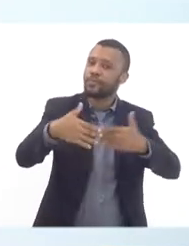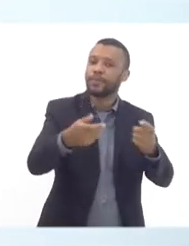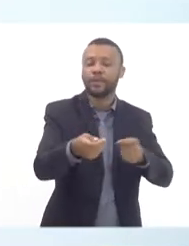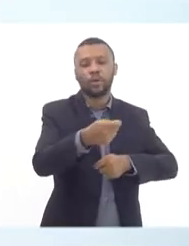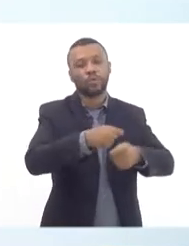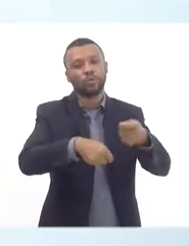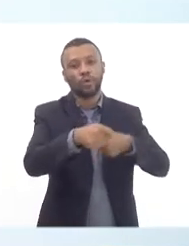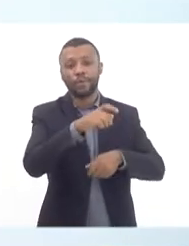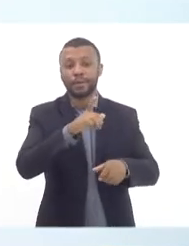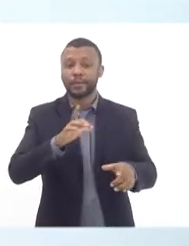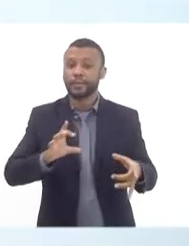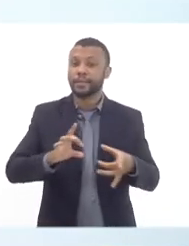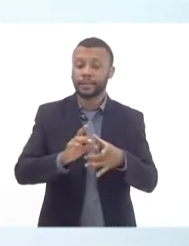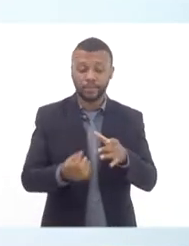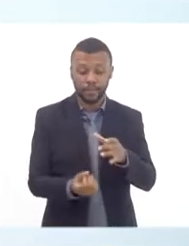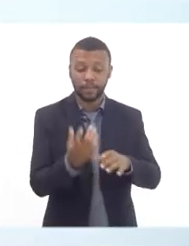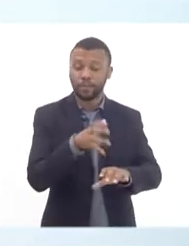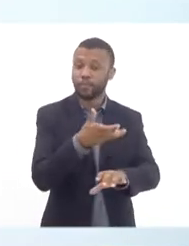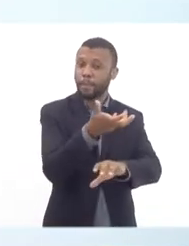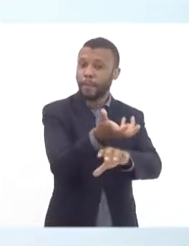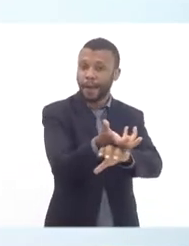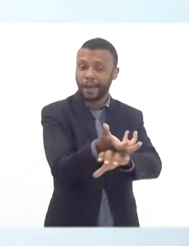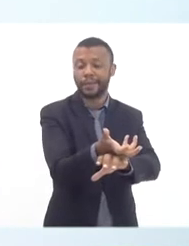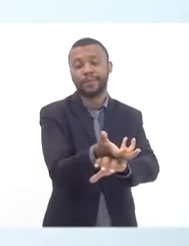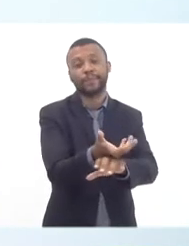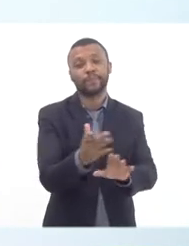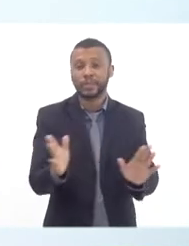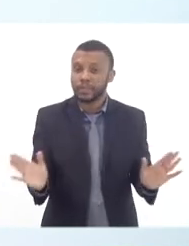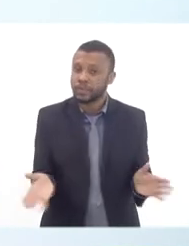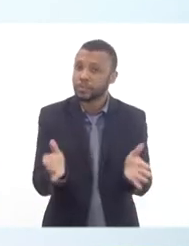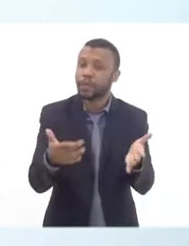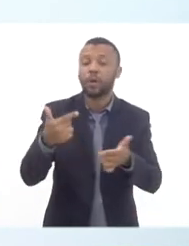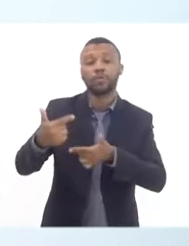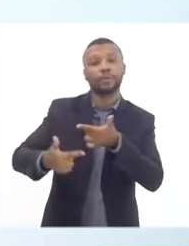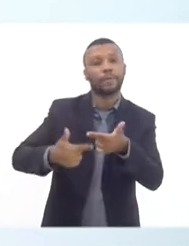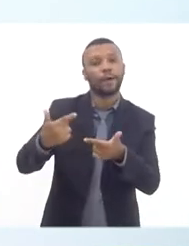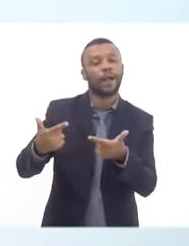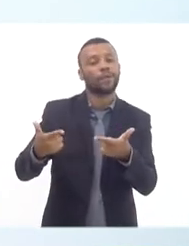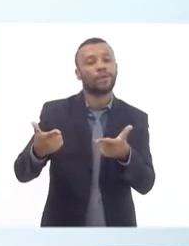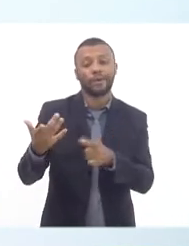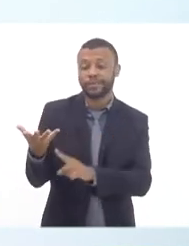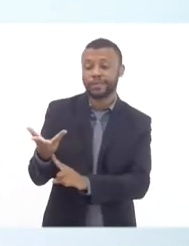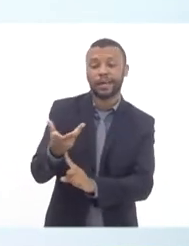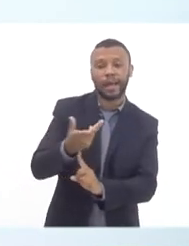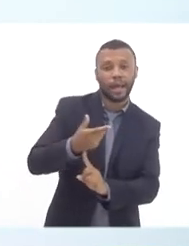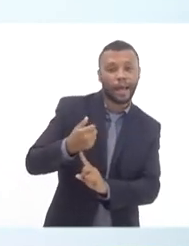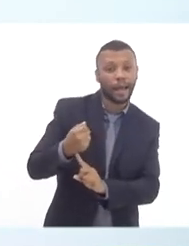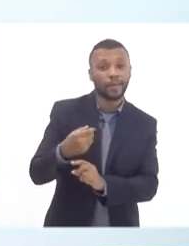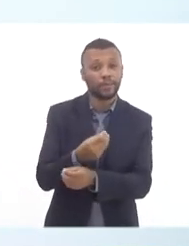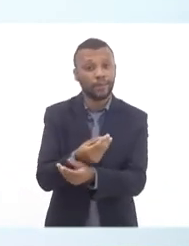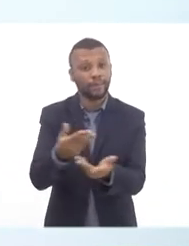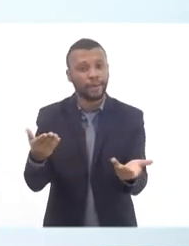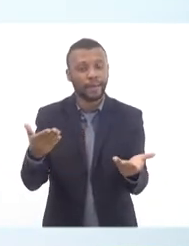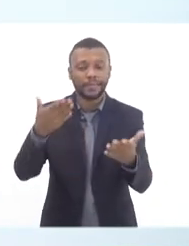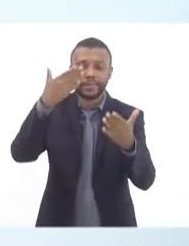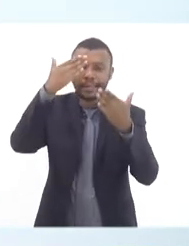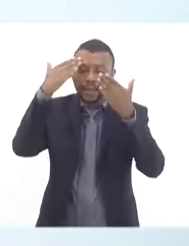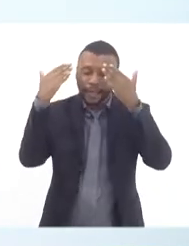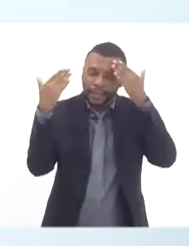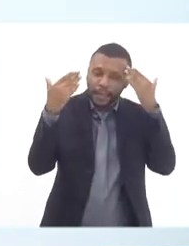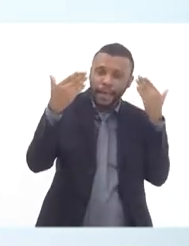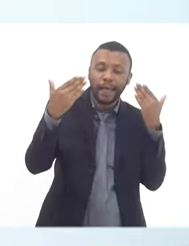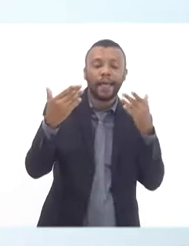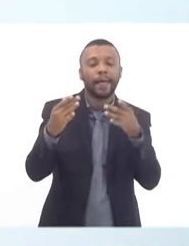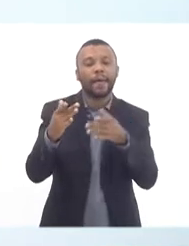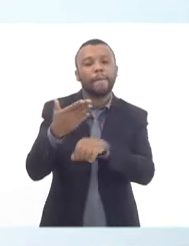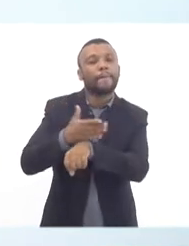parque, estimular as atividades artísticas e ofertas de lazer com práticas livres de esporte, ciclismo